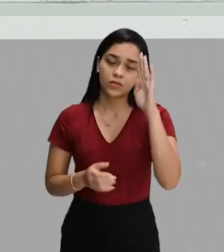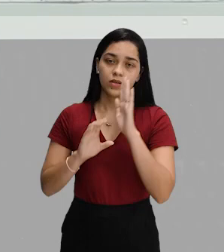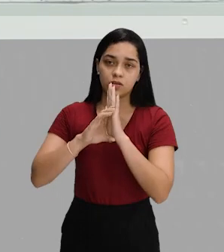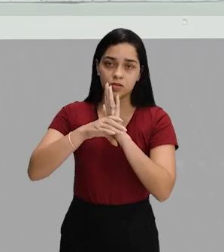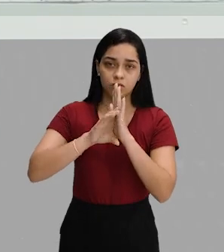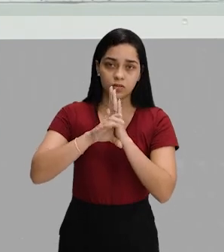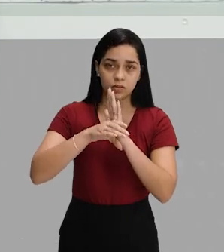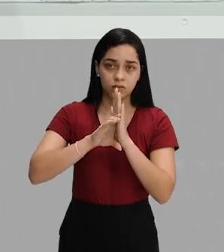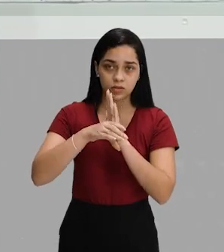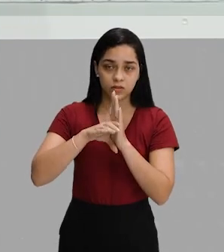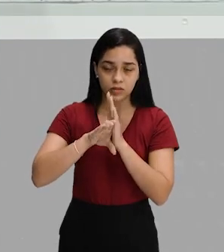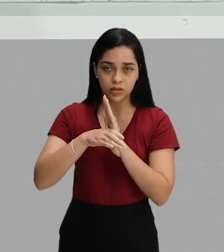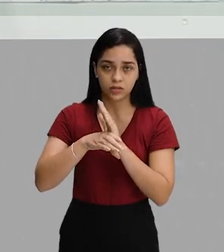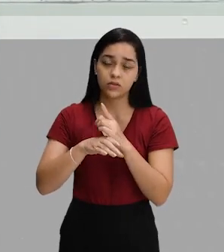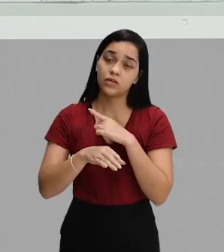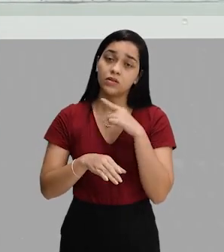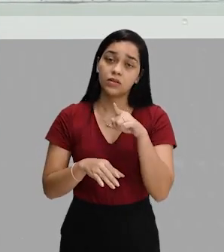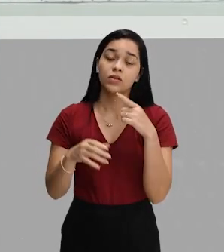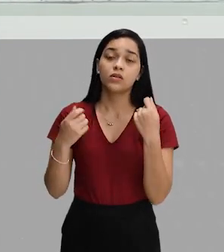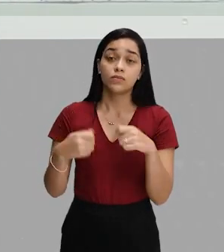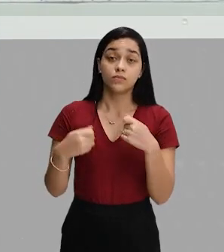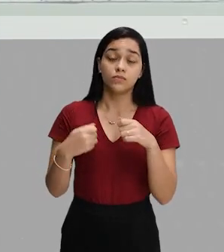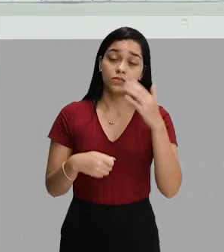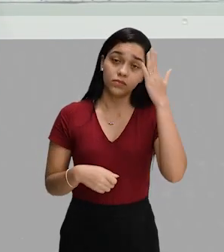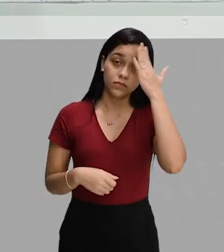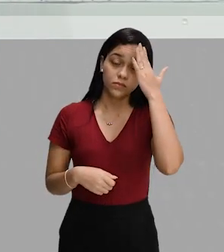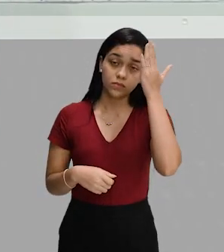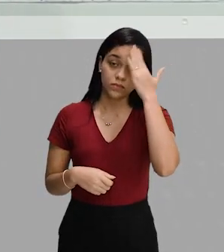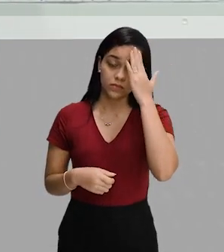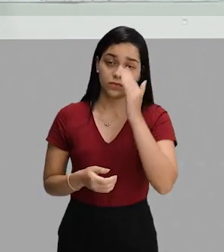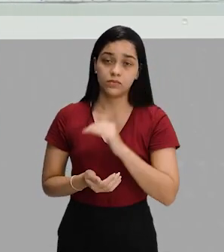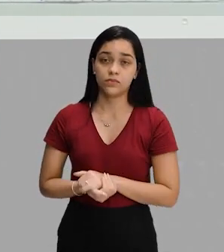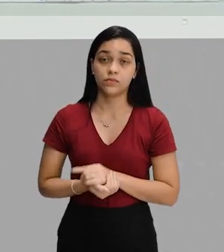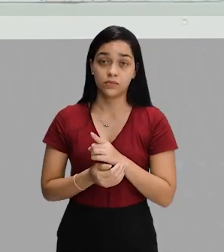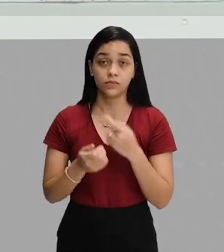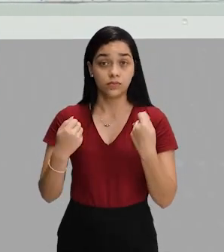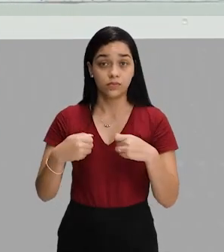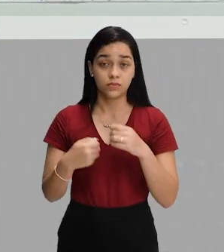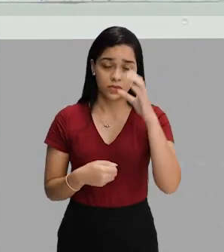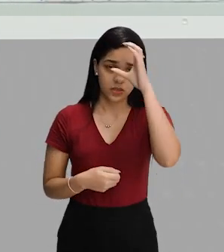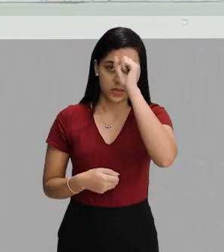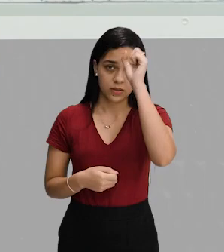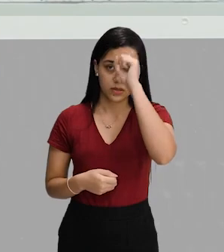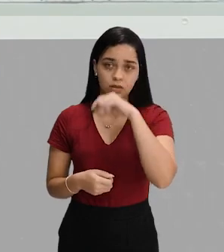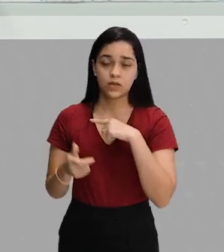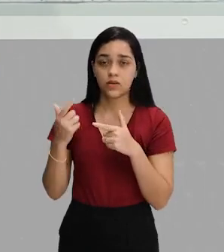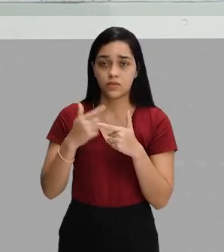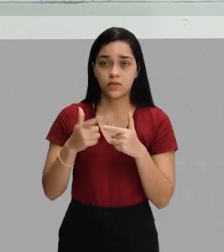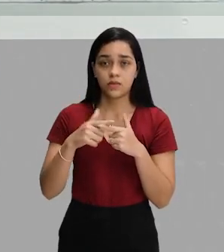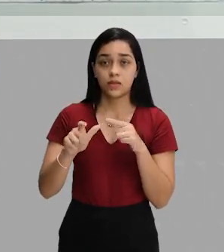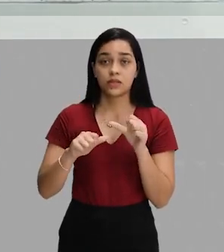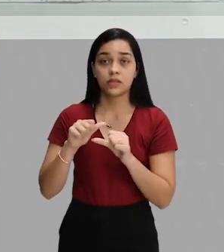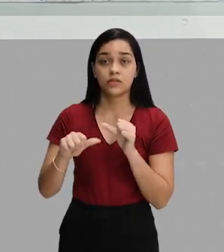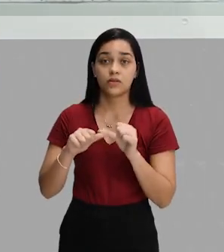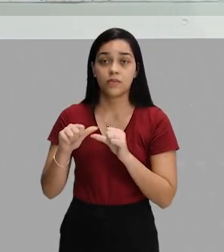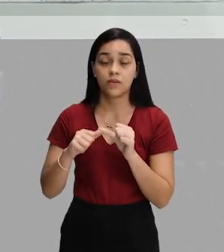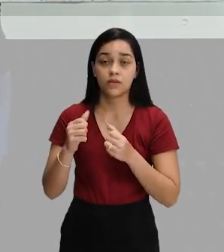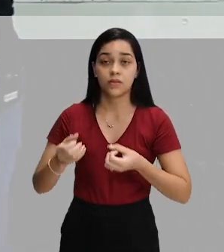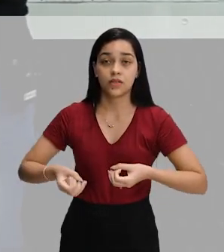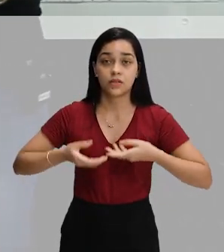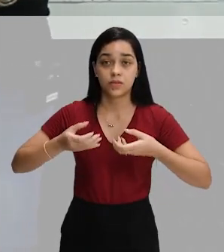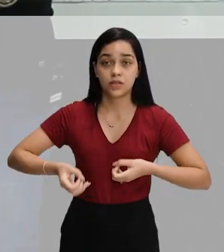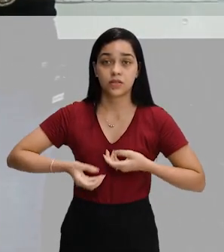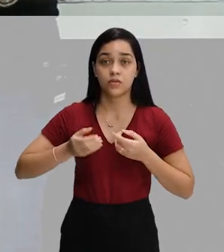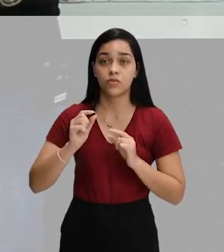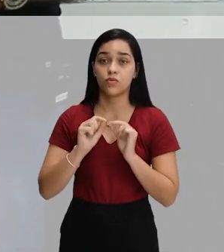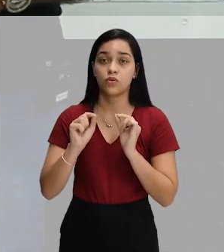conceitos e definições. Uma coisa que você precisa entender é que você precisa aprender a pegar um problema e transformar numa expressão, ou